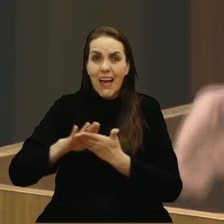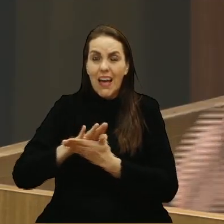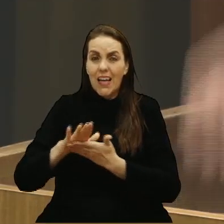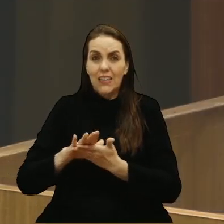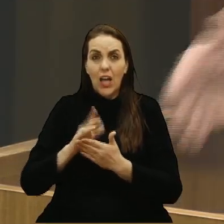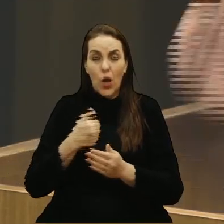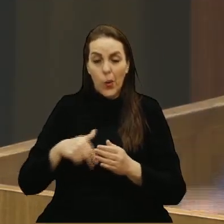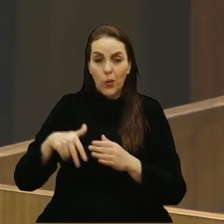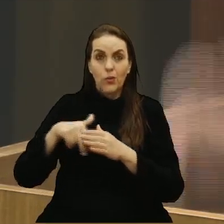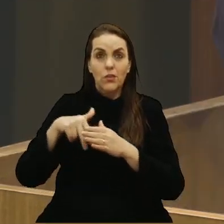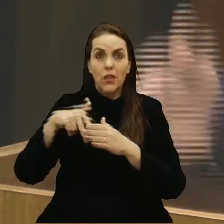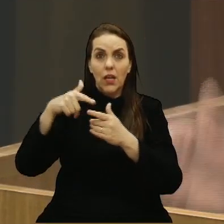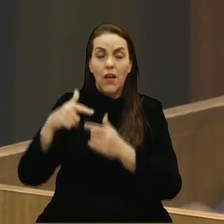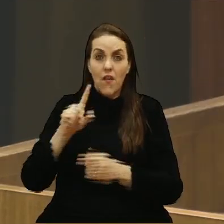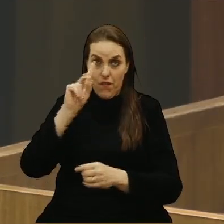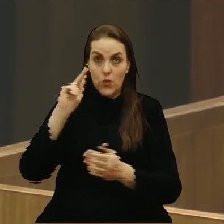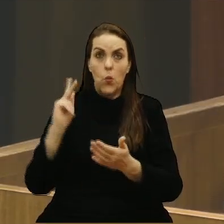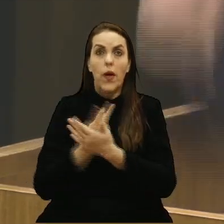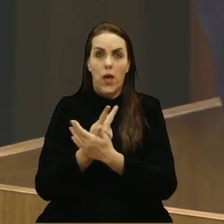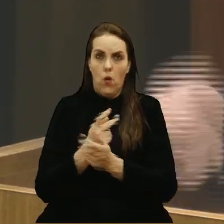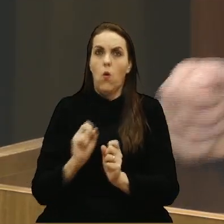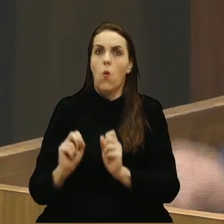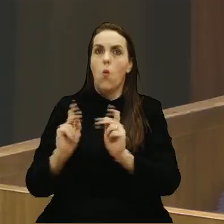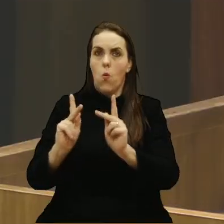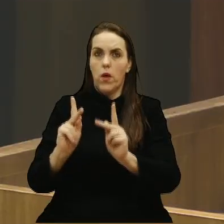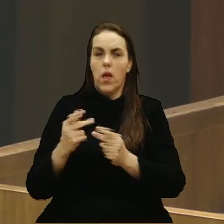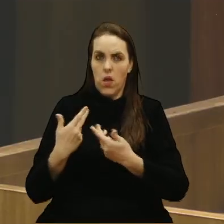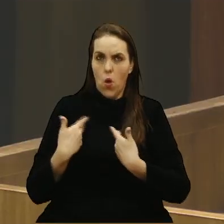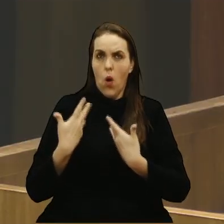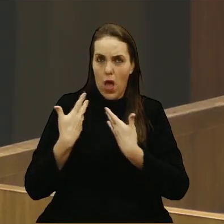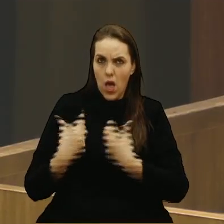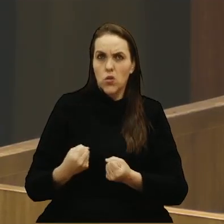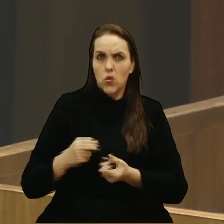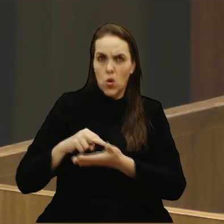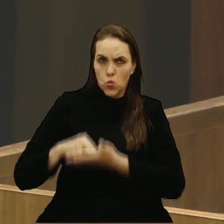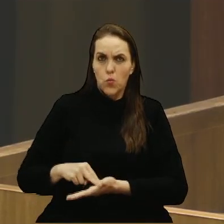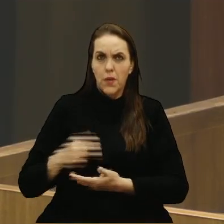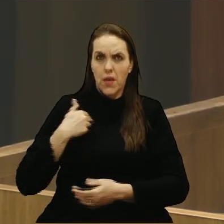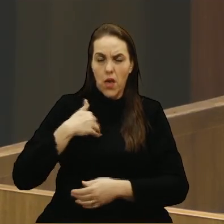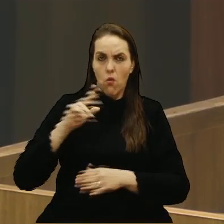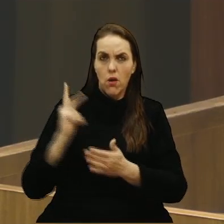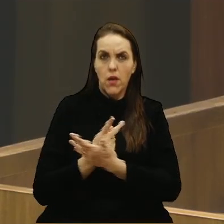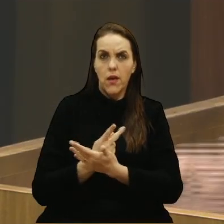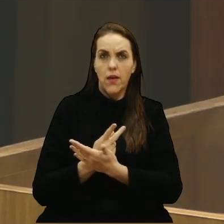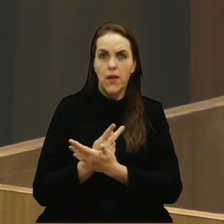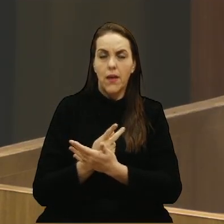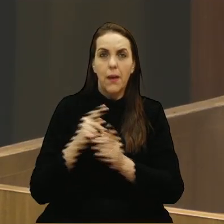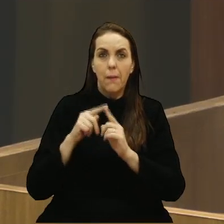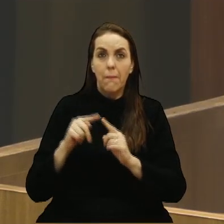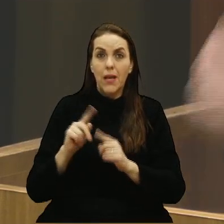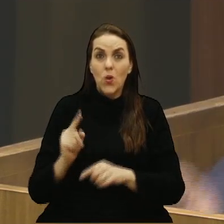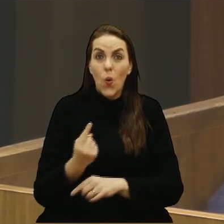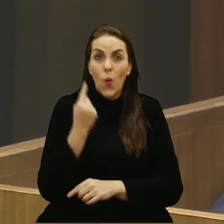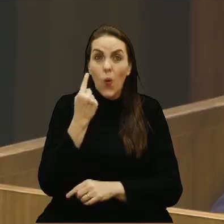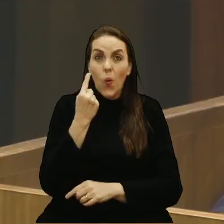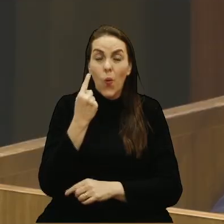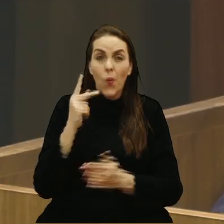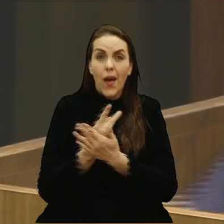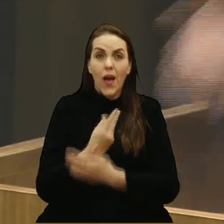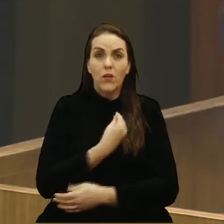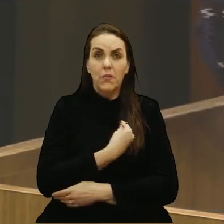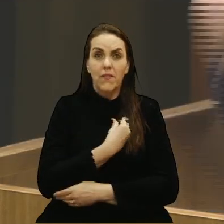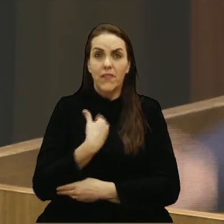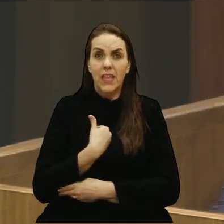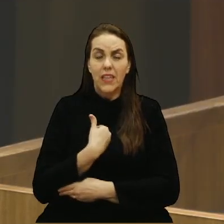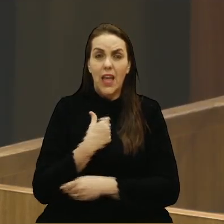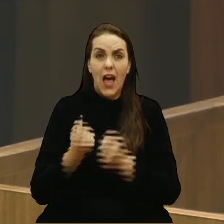aí eu venho aqui e cometo um erro, e cometi o erro, e assumi que cometi o erro. Mas cometi um erro na vida. E